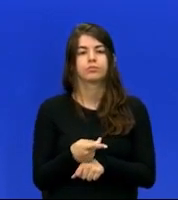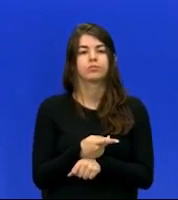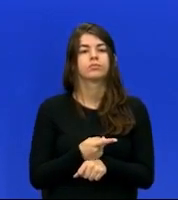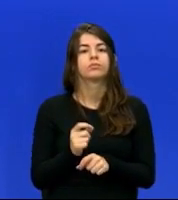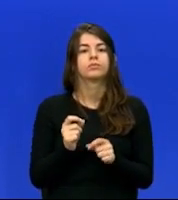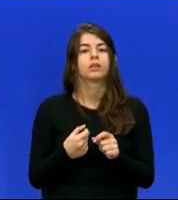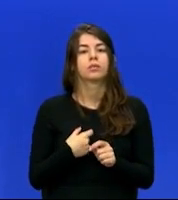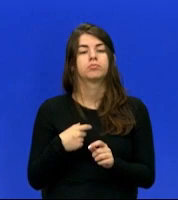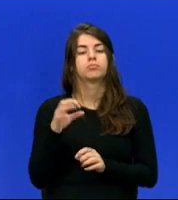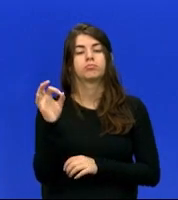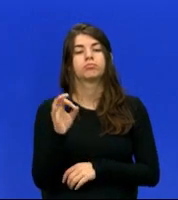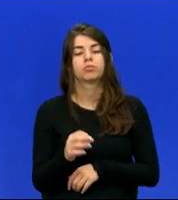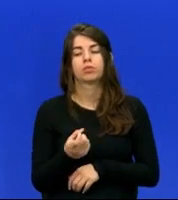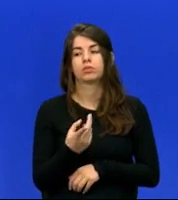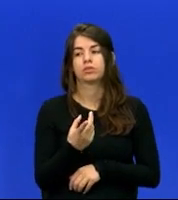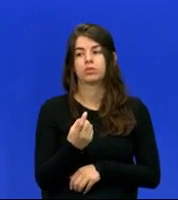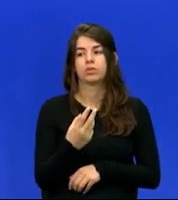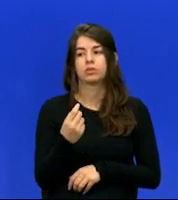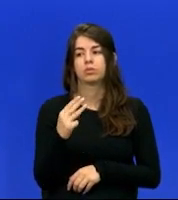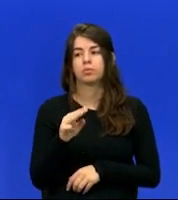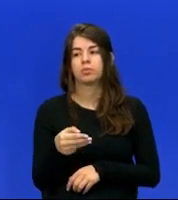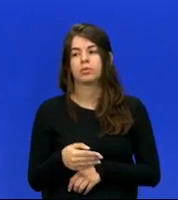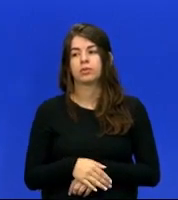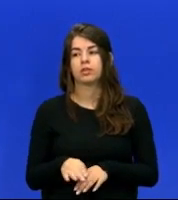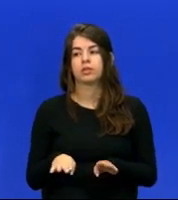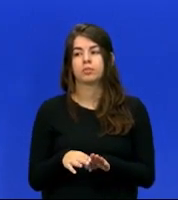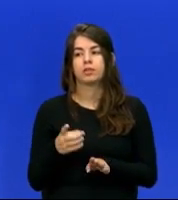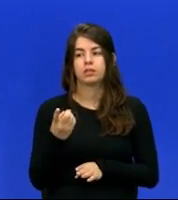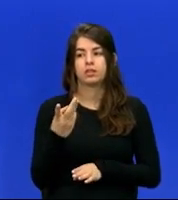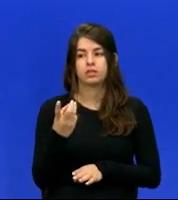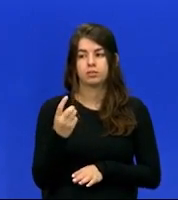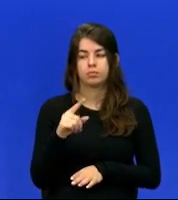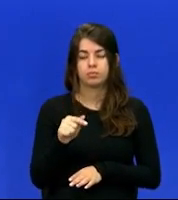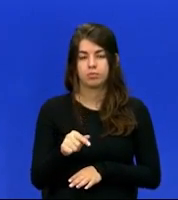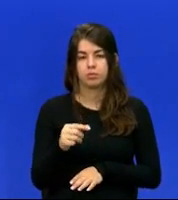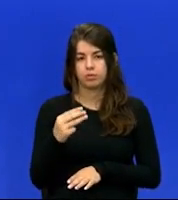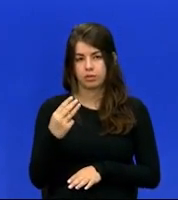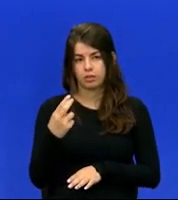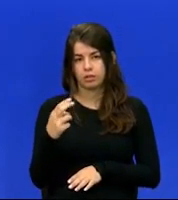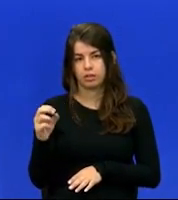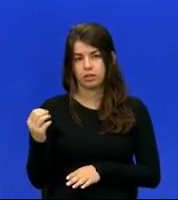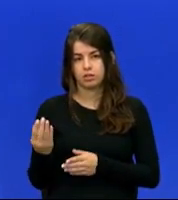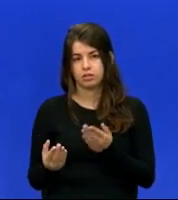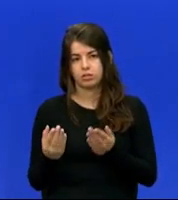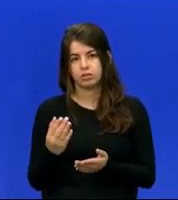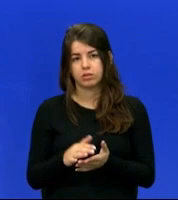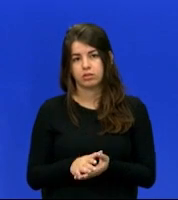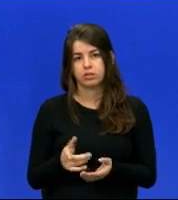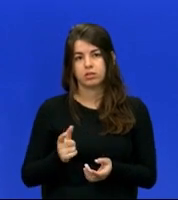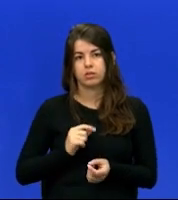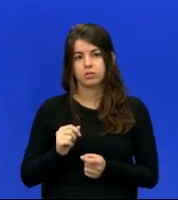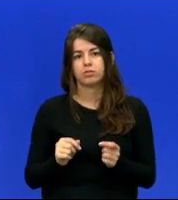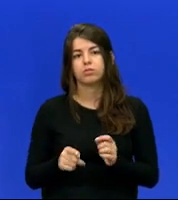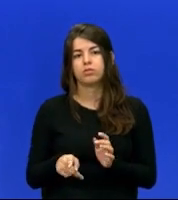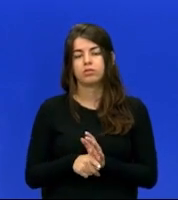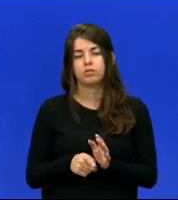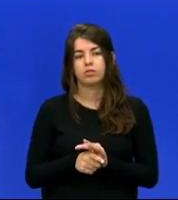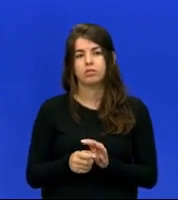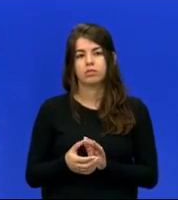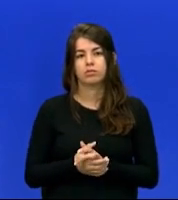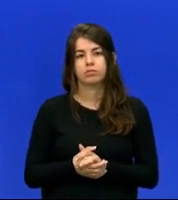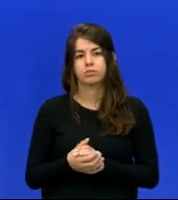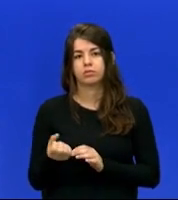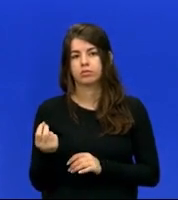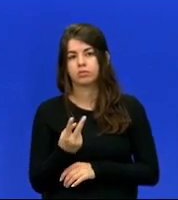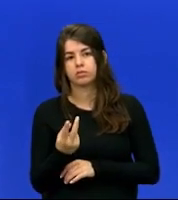A probabilidade entre 12.000 e 13.500 toneladas. Está entre os